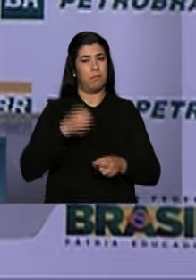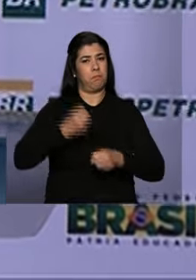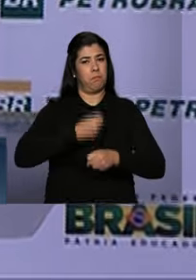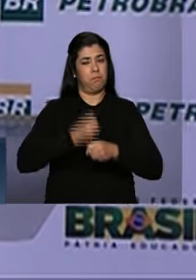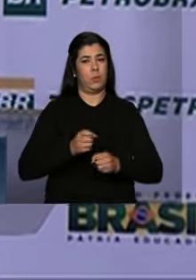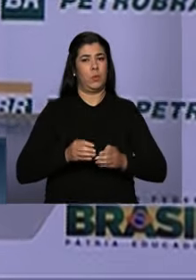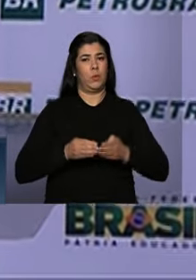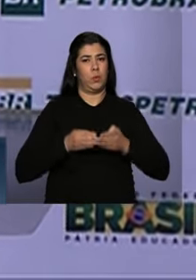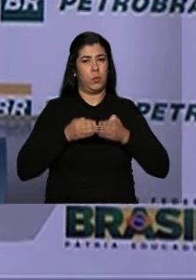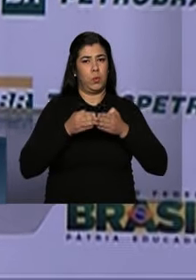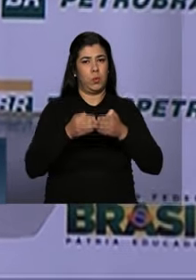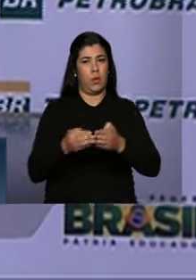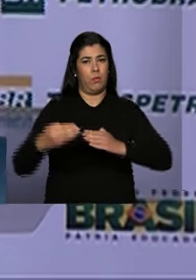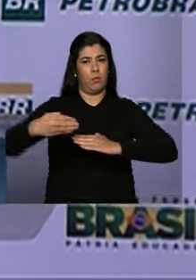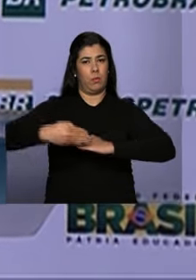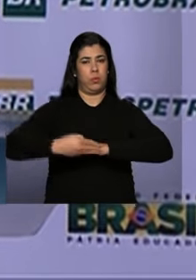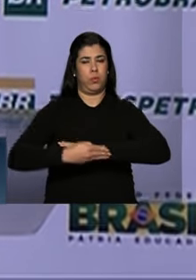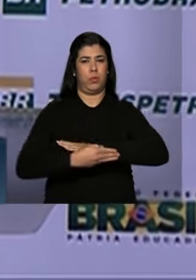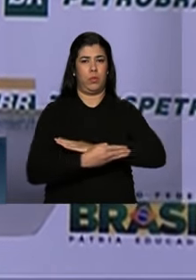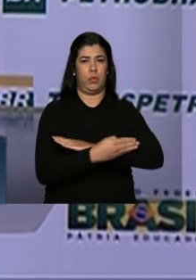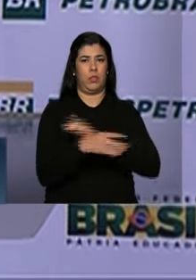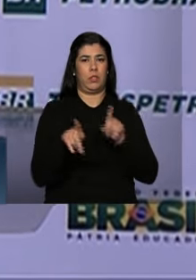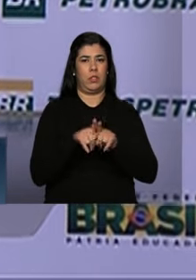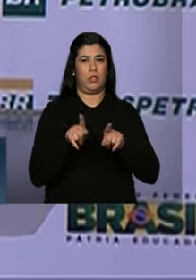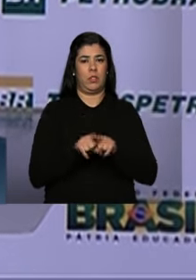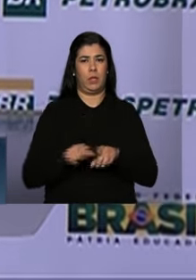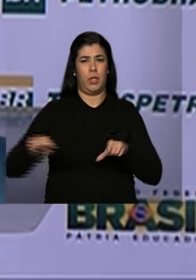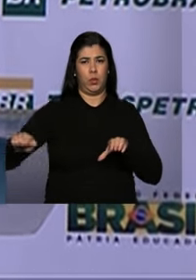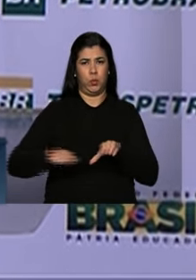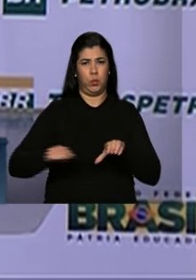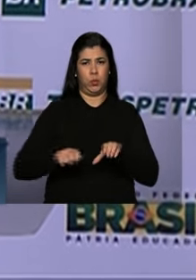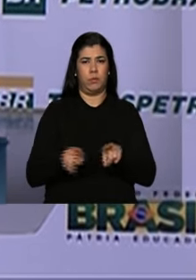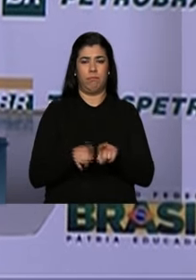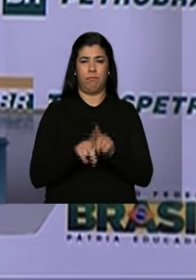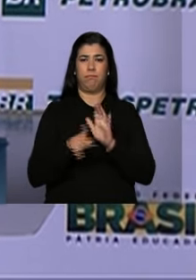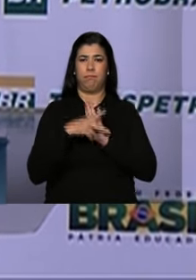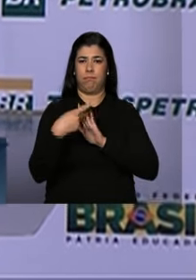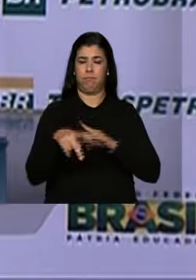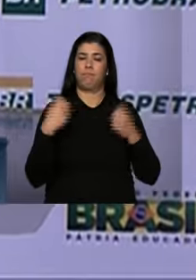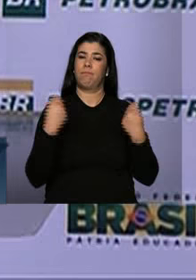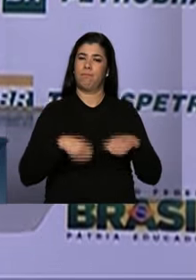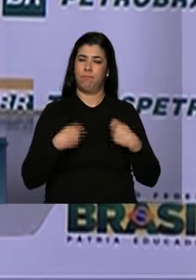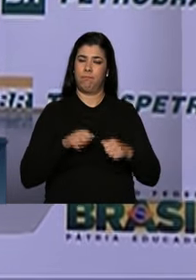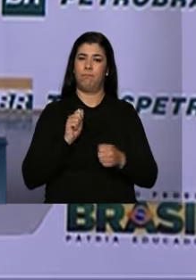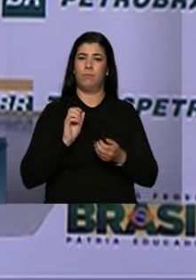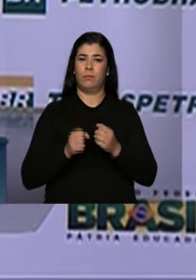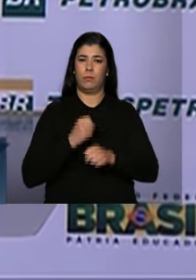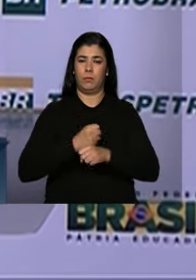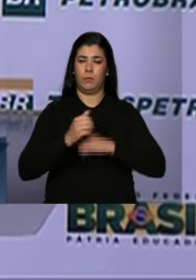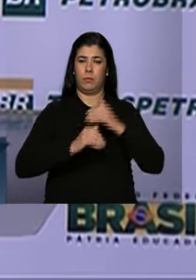navios, plataformas e sondas. Nós vamos continuar precisando disso.